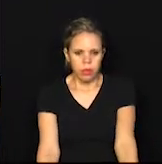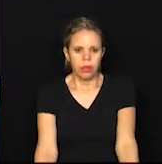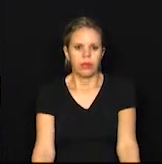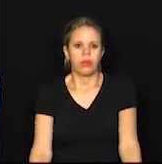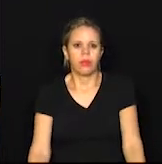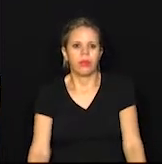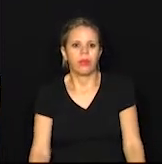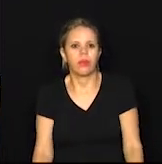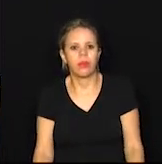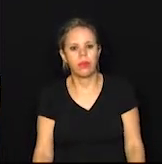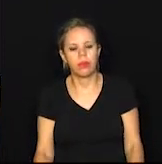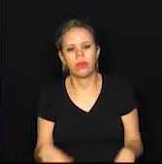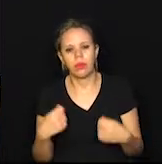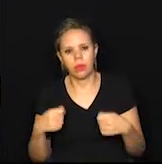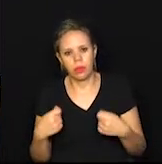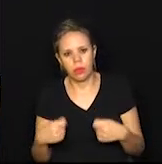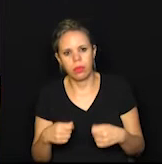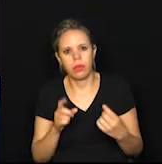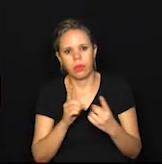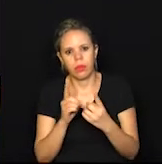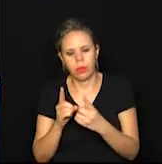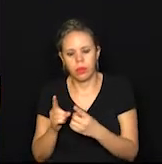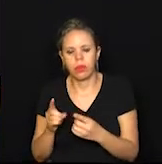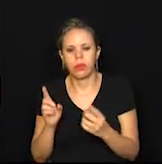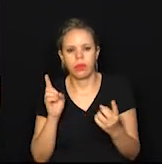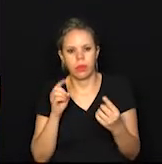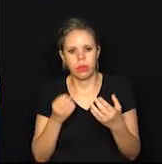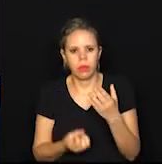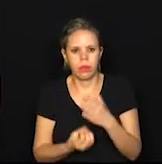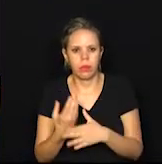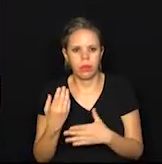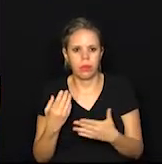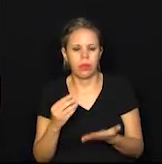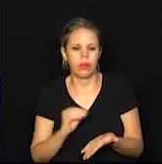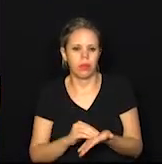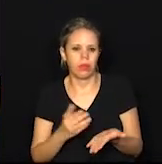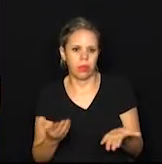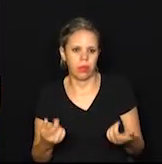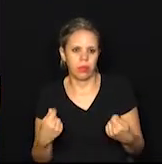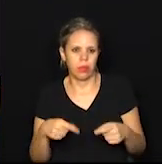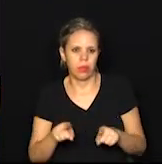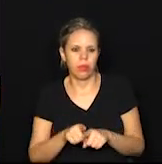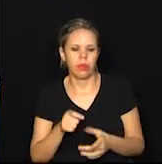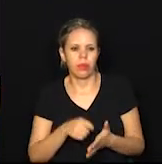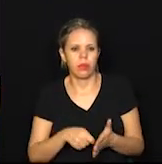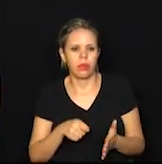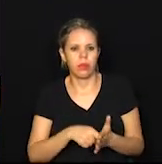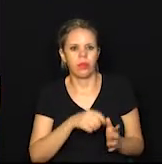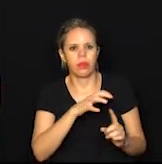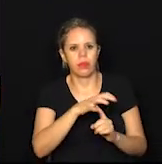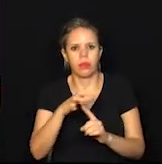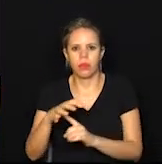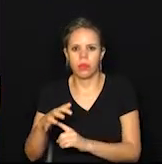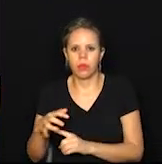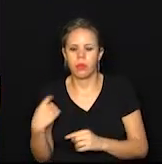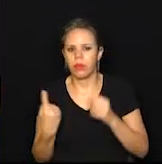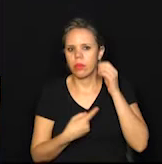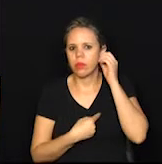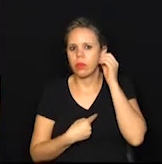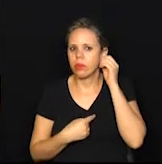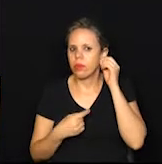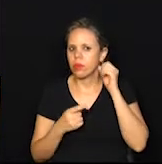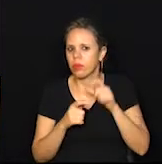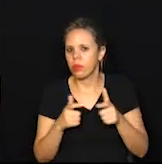demandas que foram atendidas e vão ser atendidas também, e nas praças de esporte nossa, com a maioria